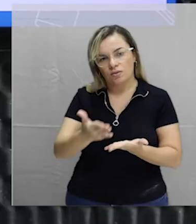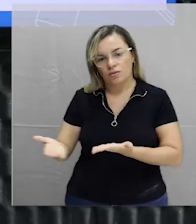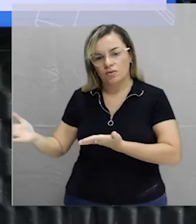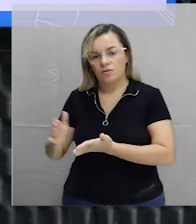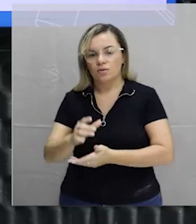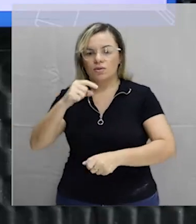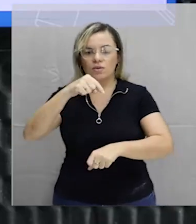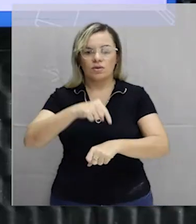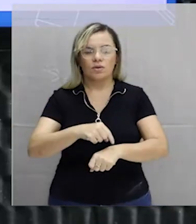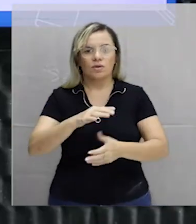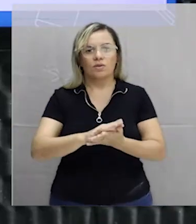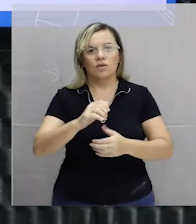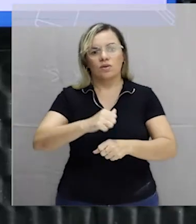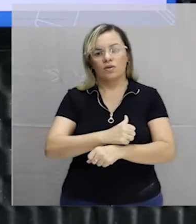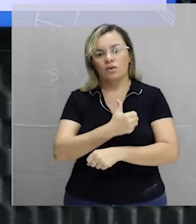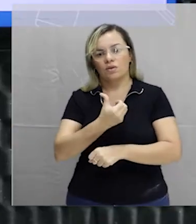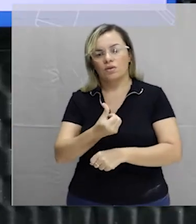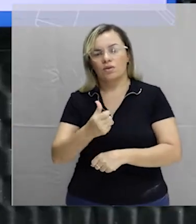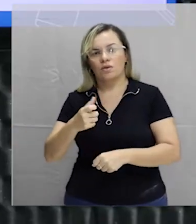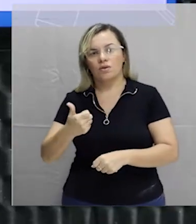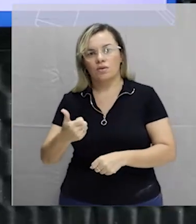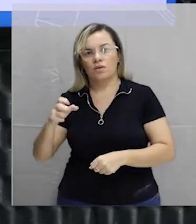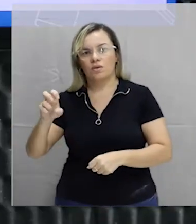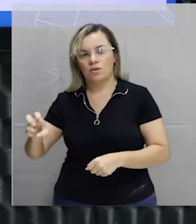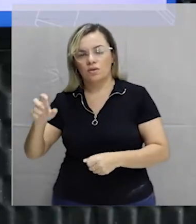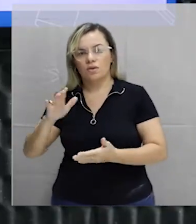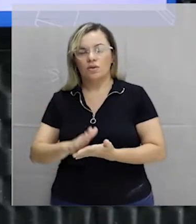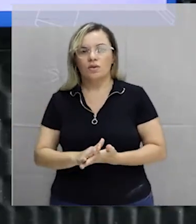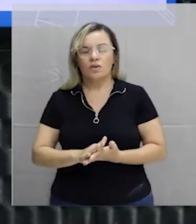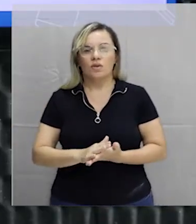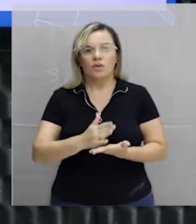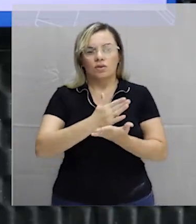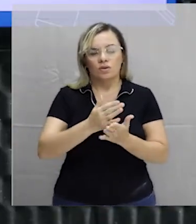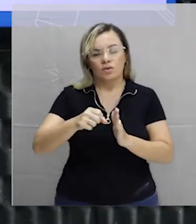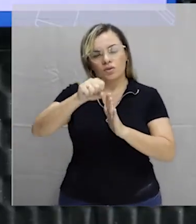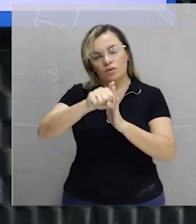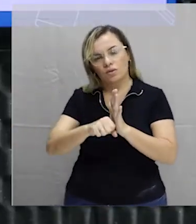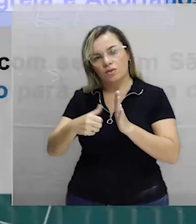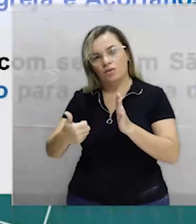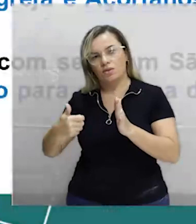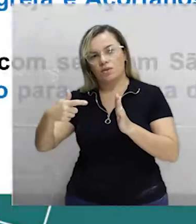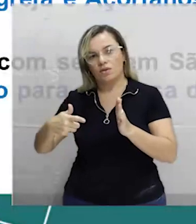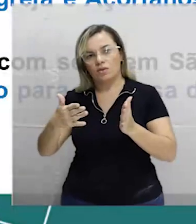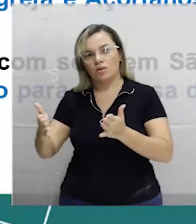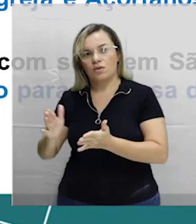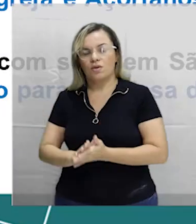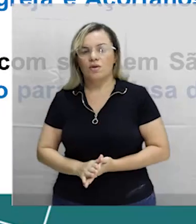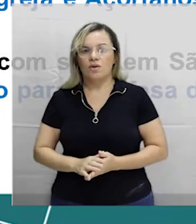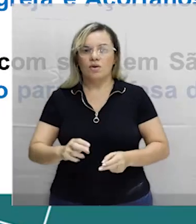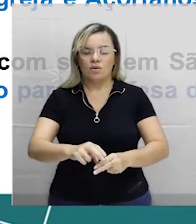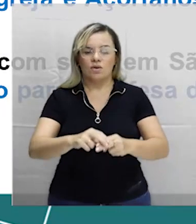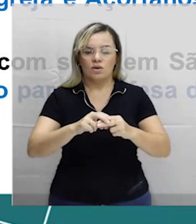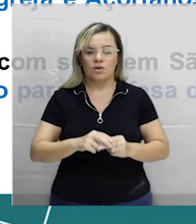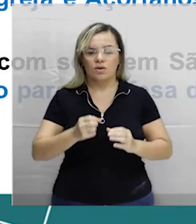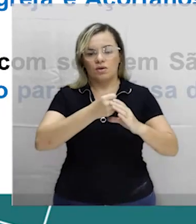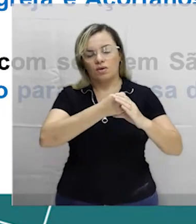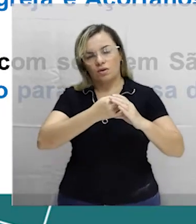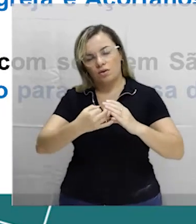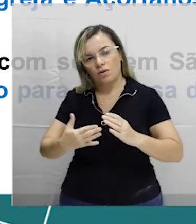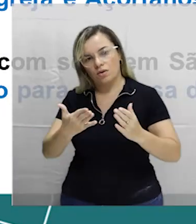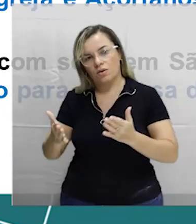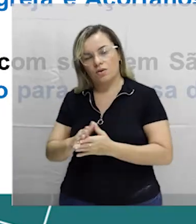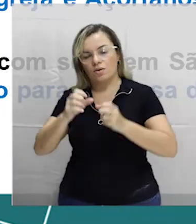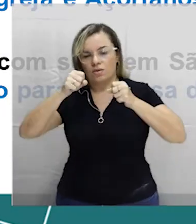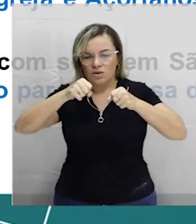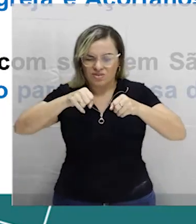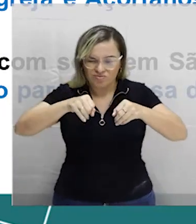em 1615, no início do século XVII. Por isso, nós iremos caracterizar essa colonização como sendo